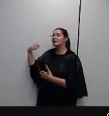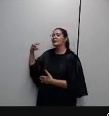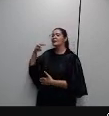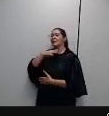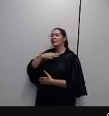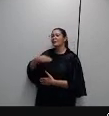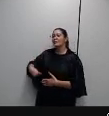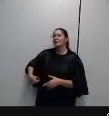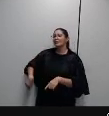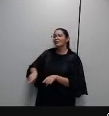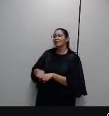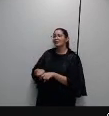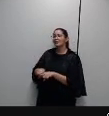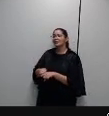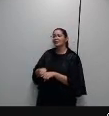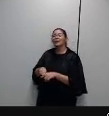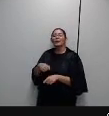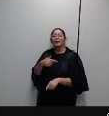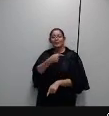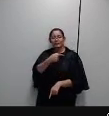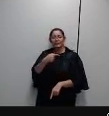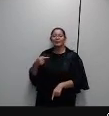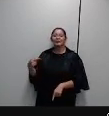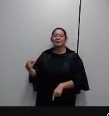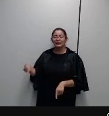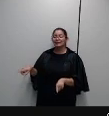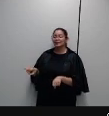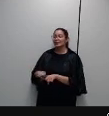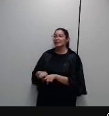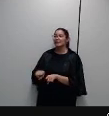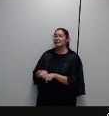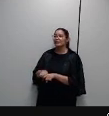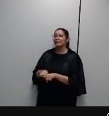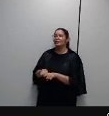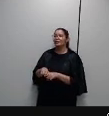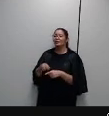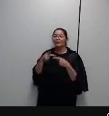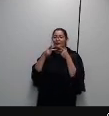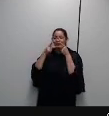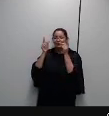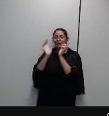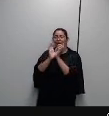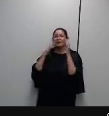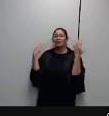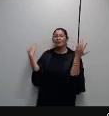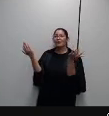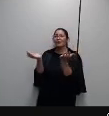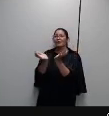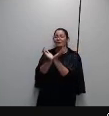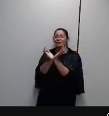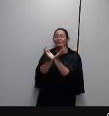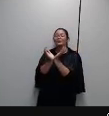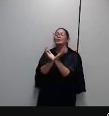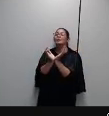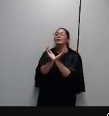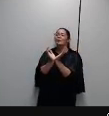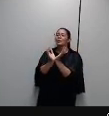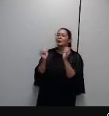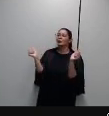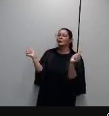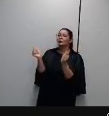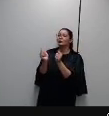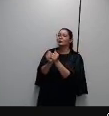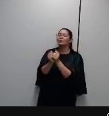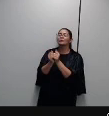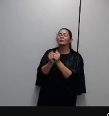compressor relator é feito então eu proclamo a turma por maioria negou provimento ao agravo interno nos termos do voto